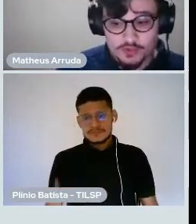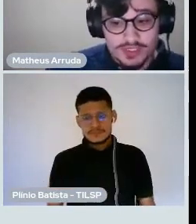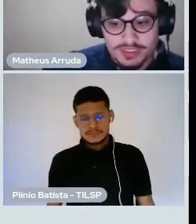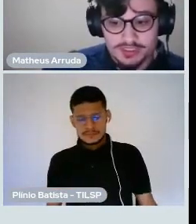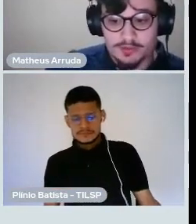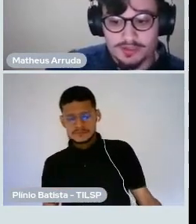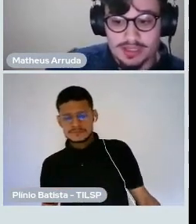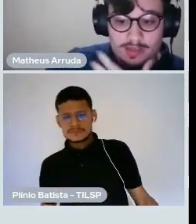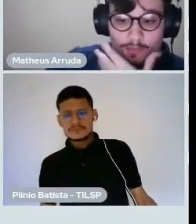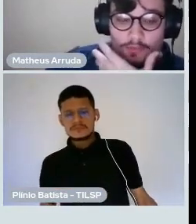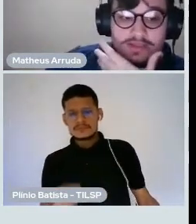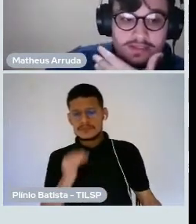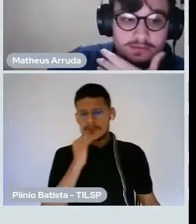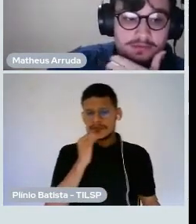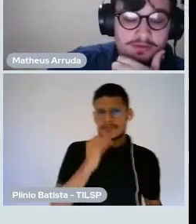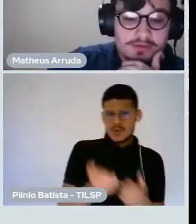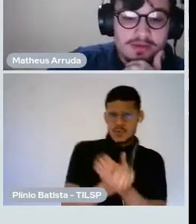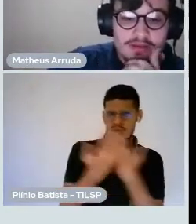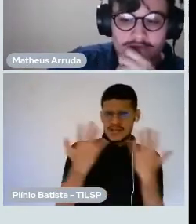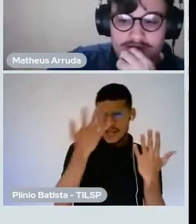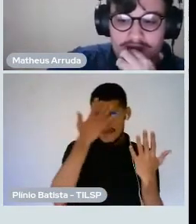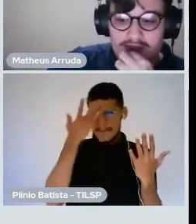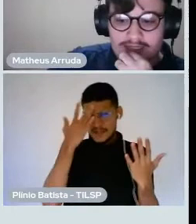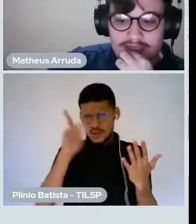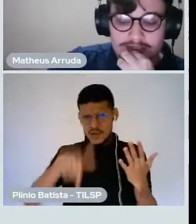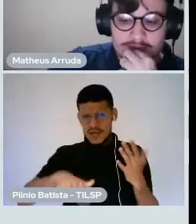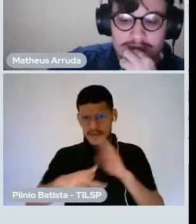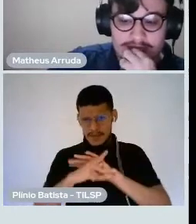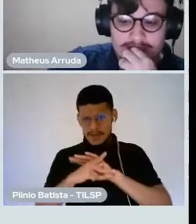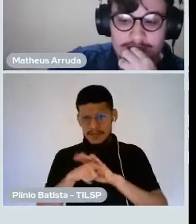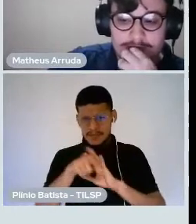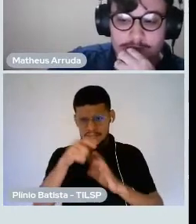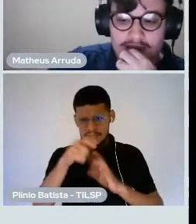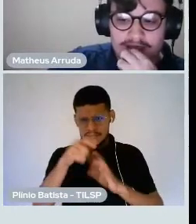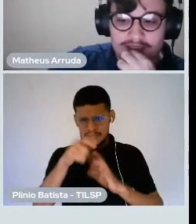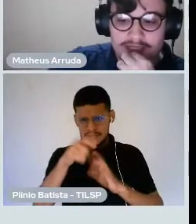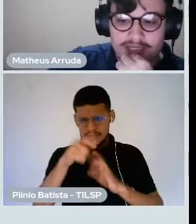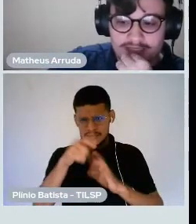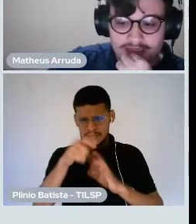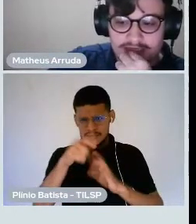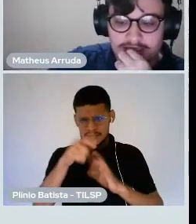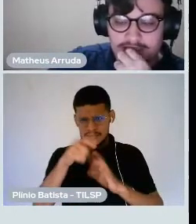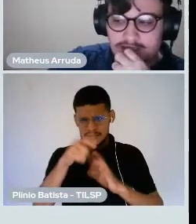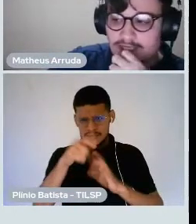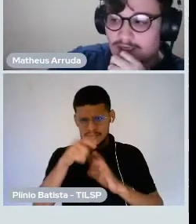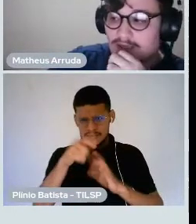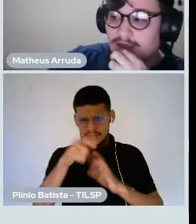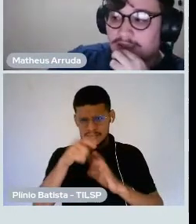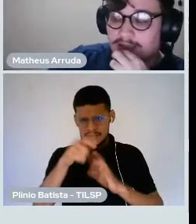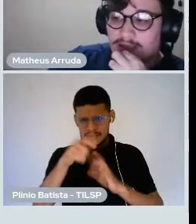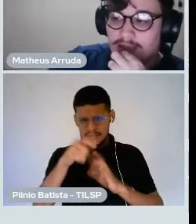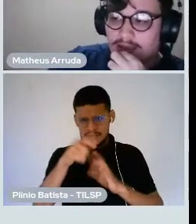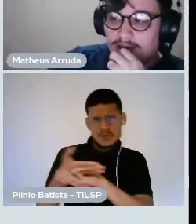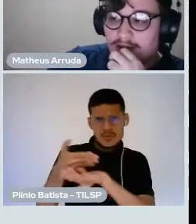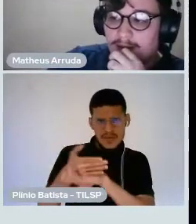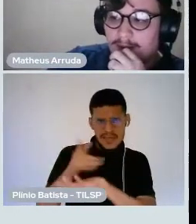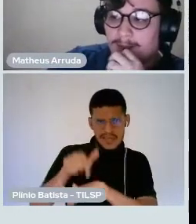de pessoas, da quantidade da população. Você fala nessa questão de imigração de um país em si.